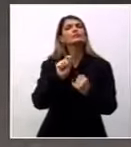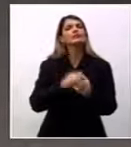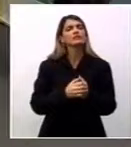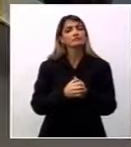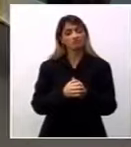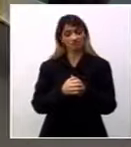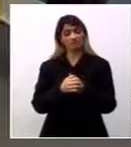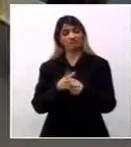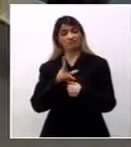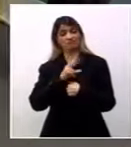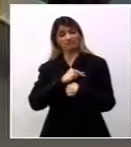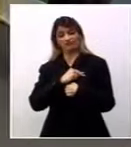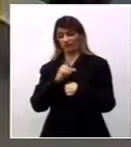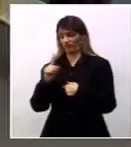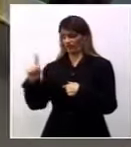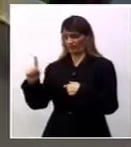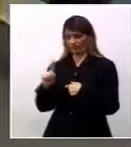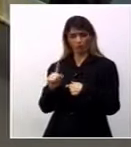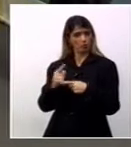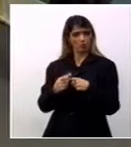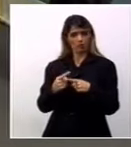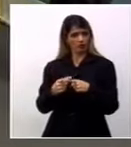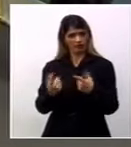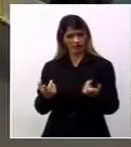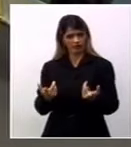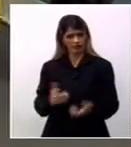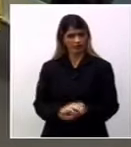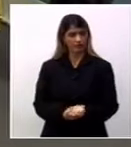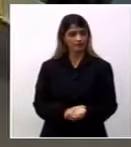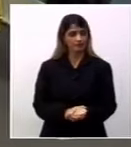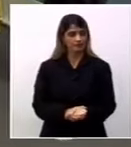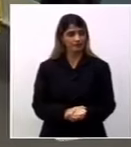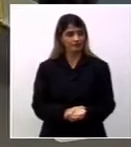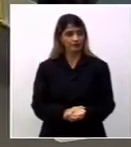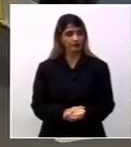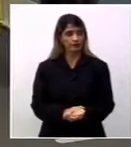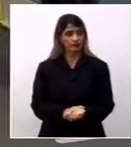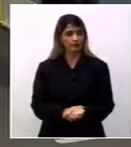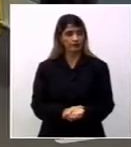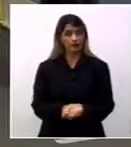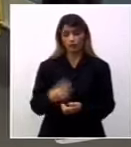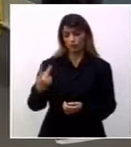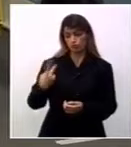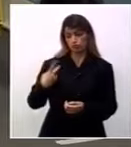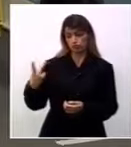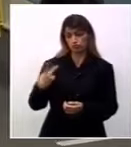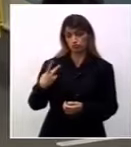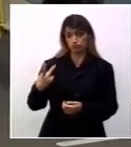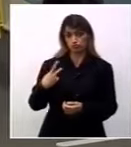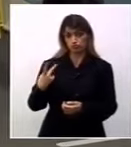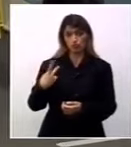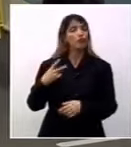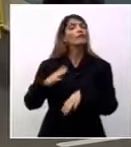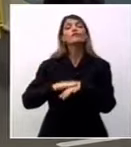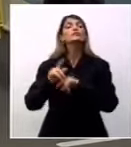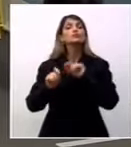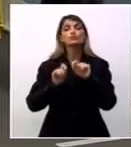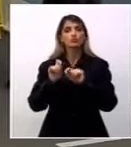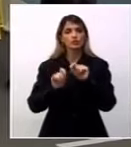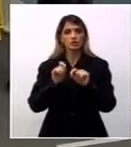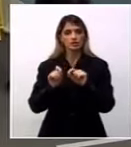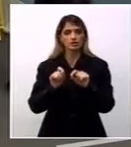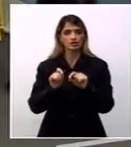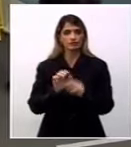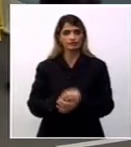Nossa, o Diego chegou por quê? Vamos lá? Primeiro, nós trabalhamos aqui, o Diego trabalhou o quê,